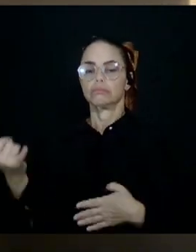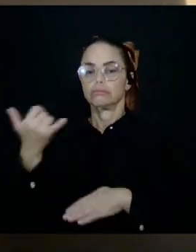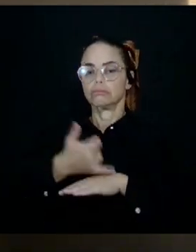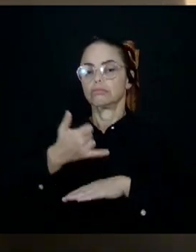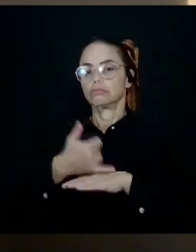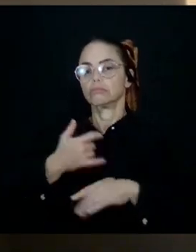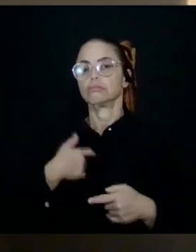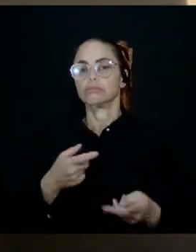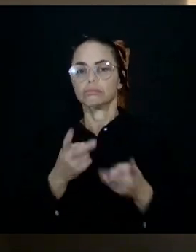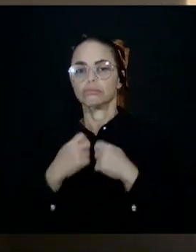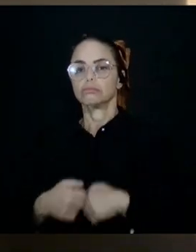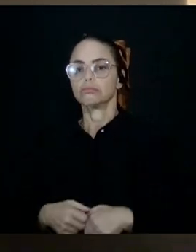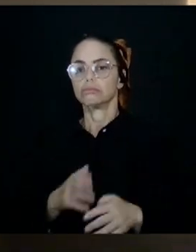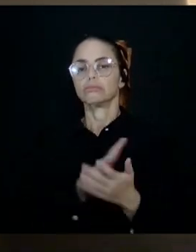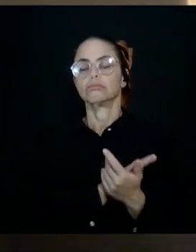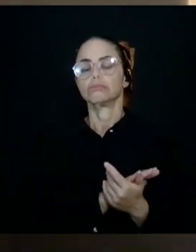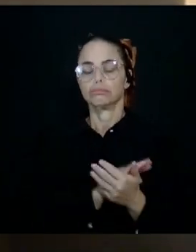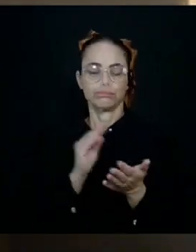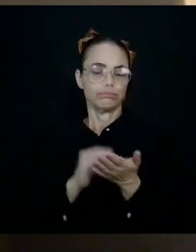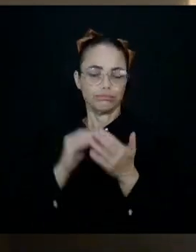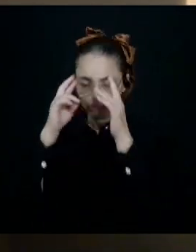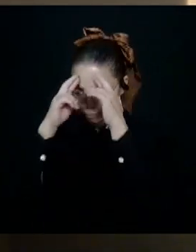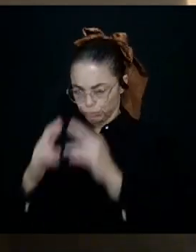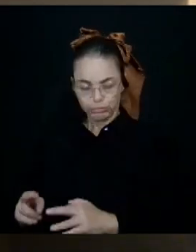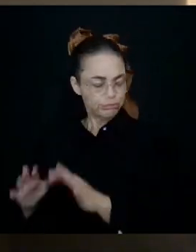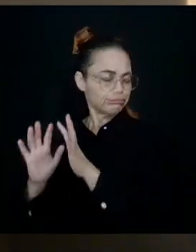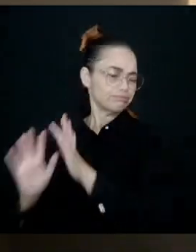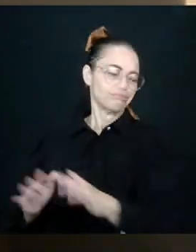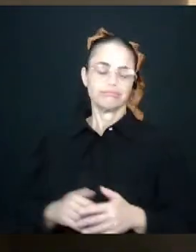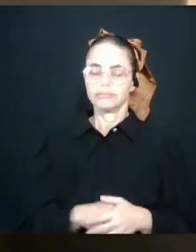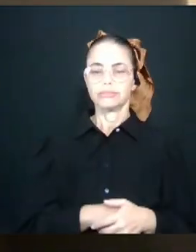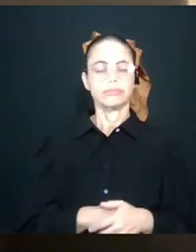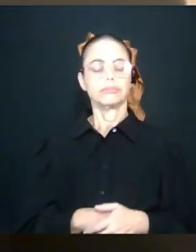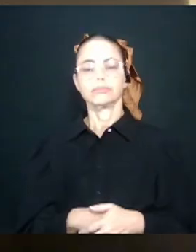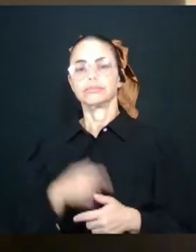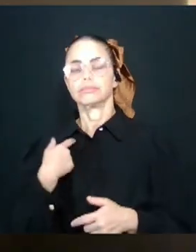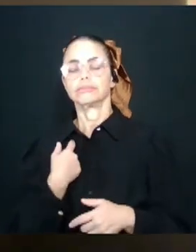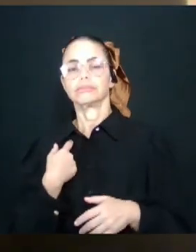de desrespeito no mundo corporativo,